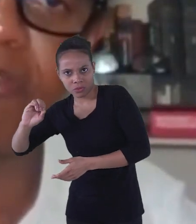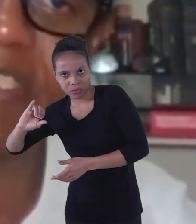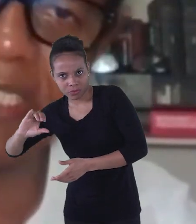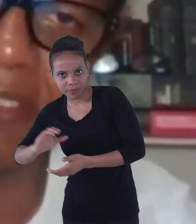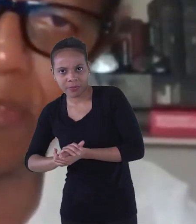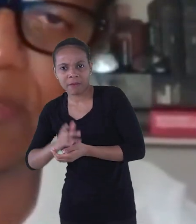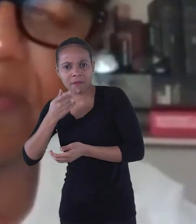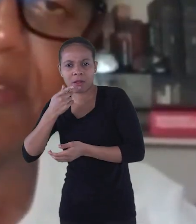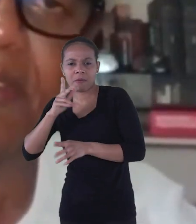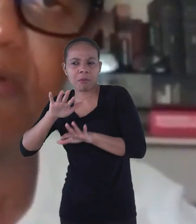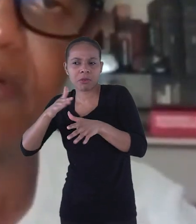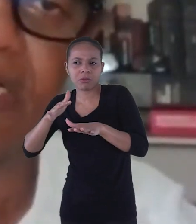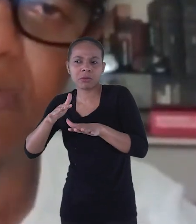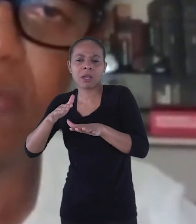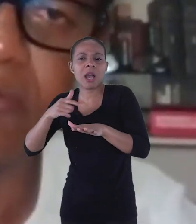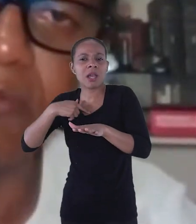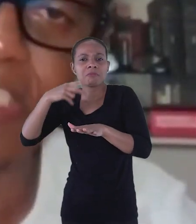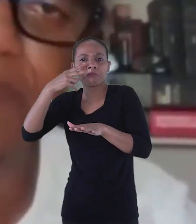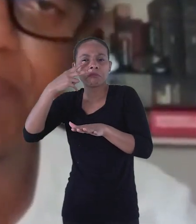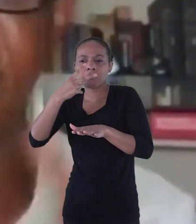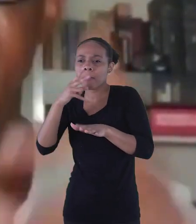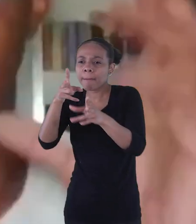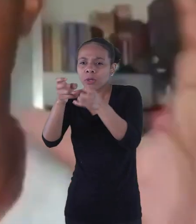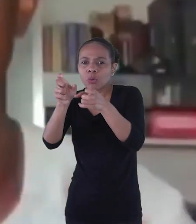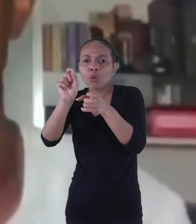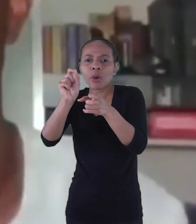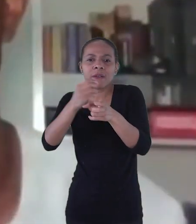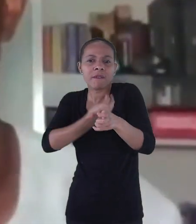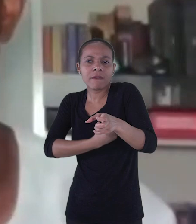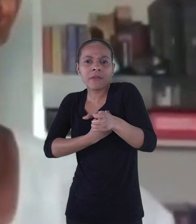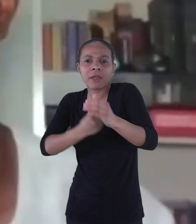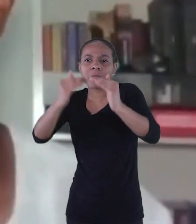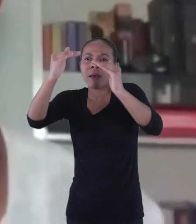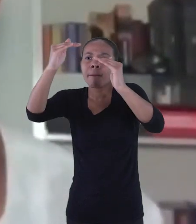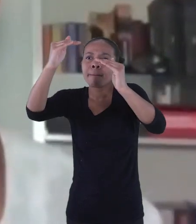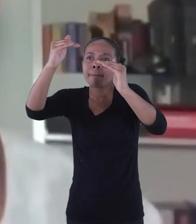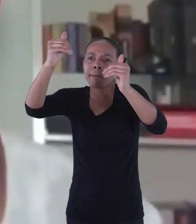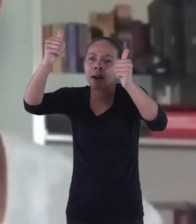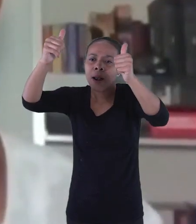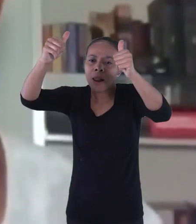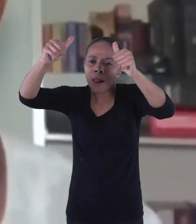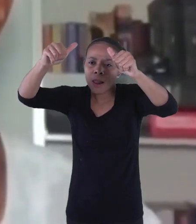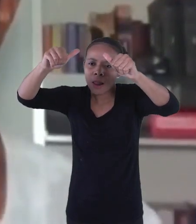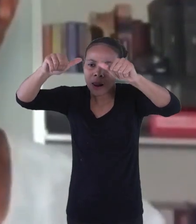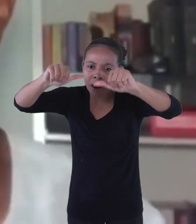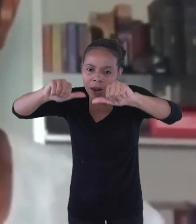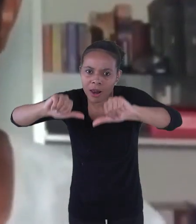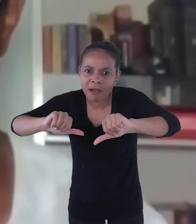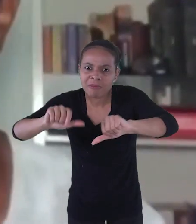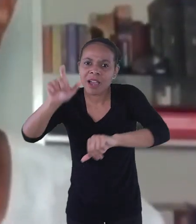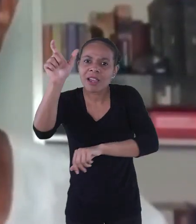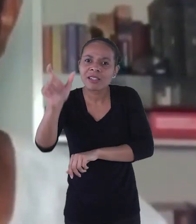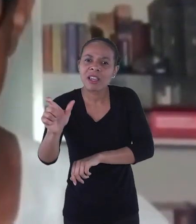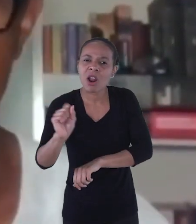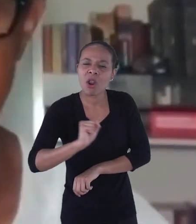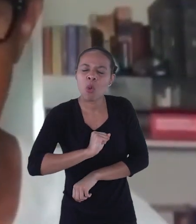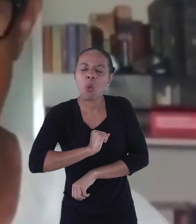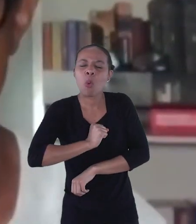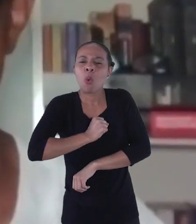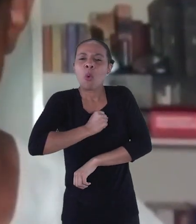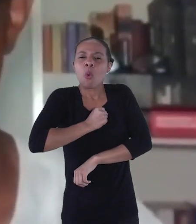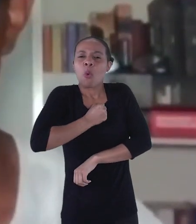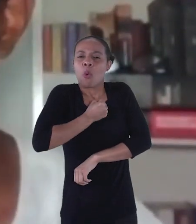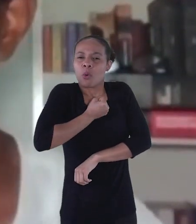foi aprofundando uma espécie de ódio contra o Oldário, entendeu? Mas aí no final da vida